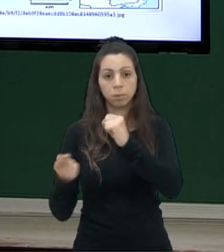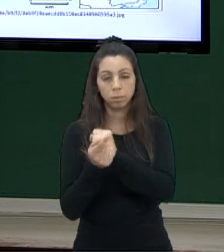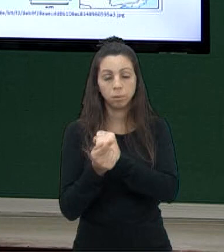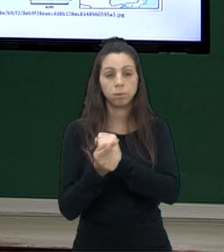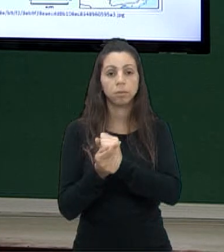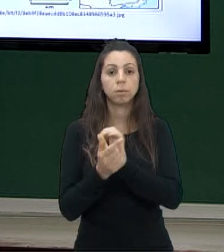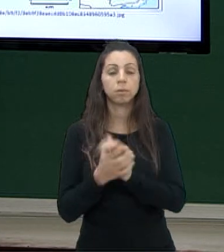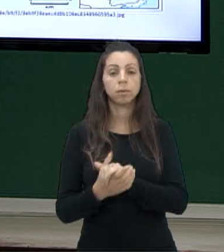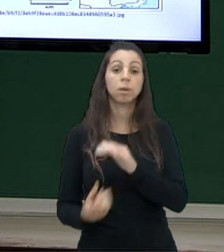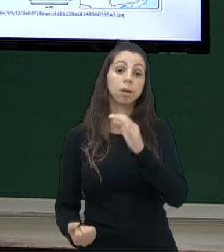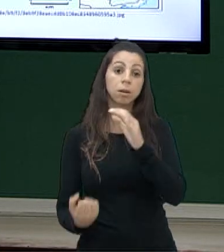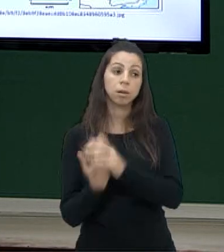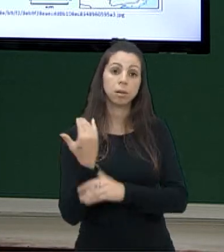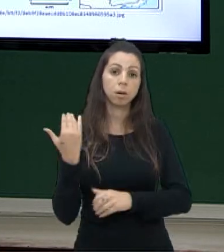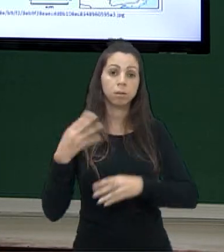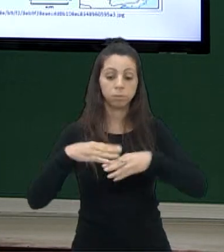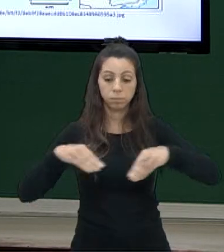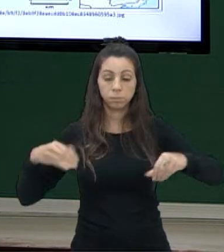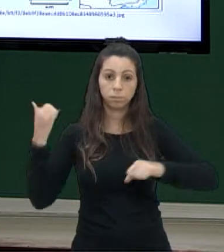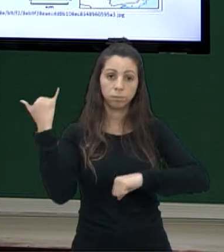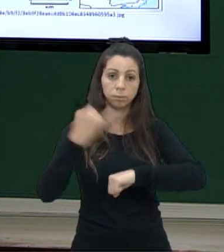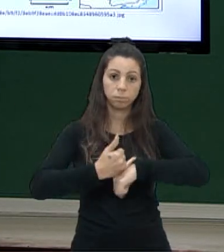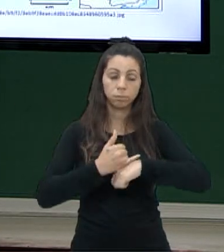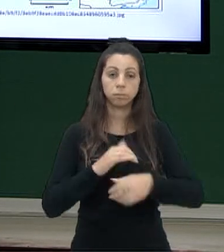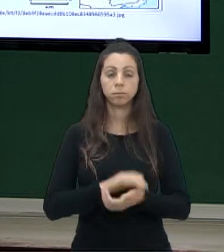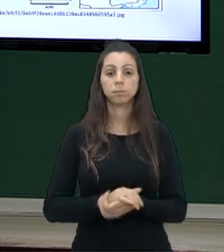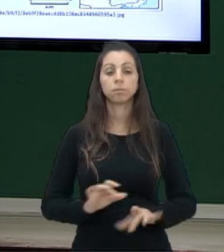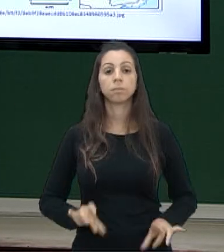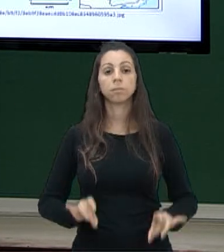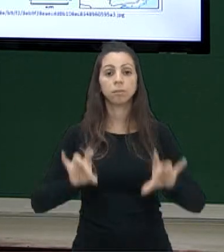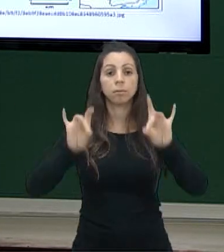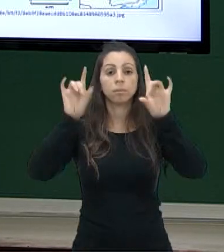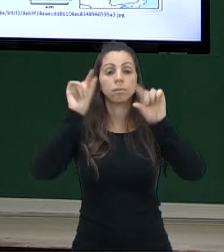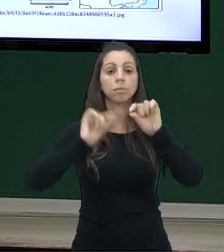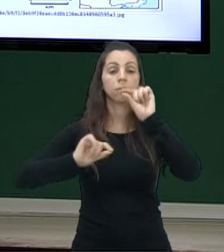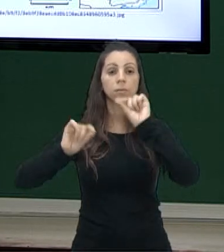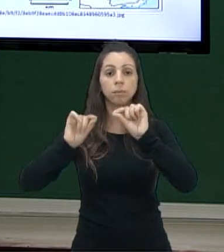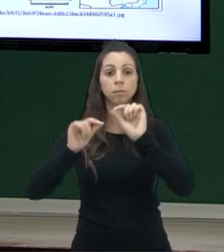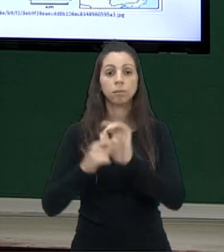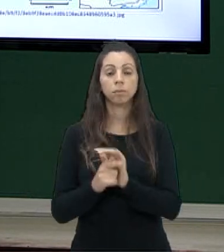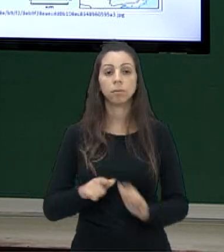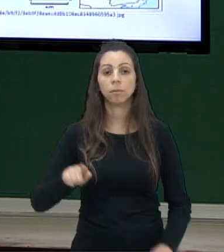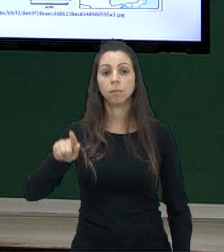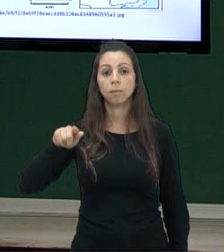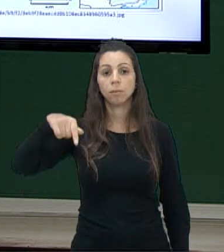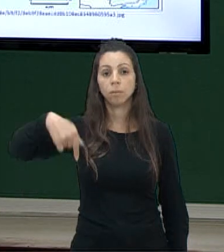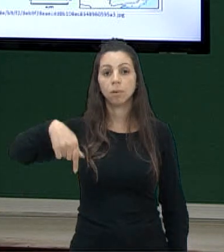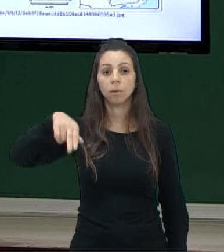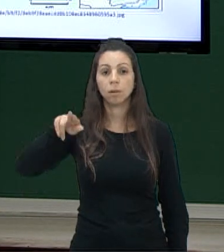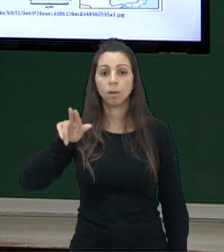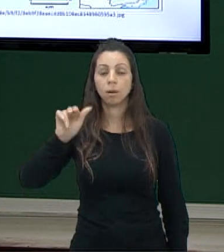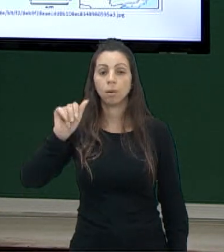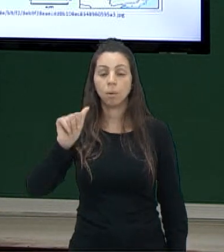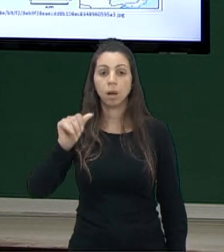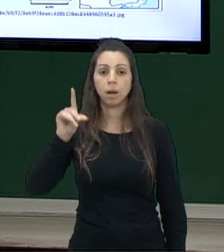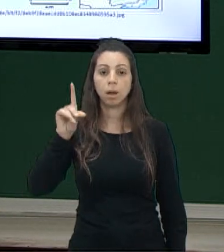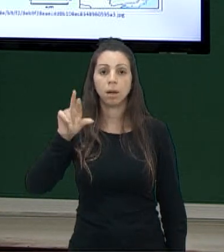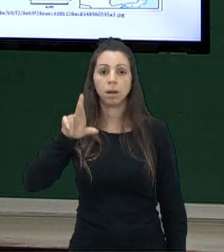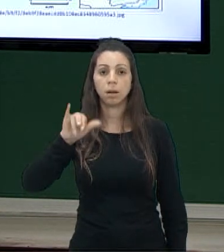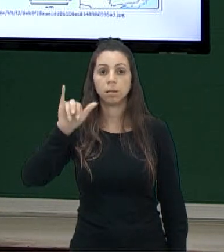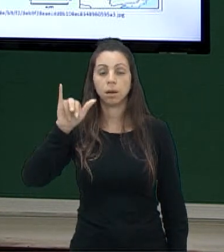o minério de ferro. E aí, em especial, o quadrilátero ferrífero. Até o nome do estado, Minas